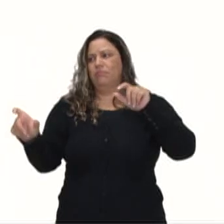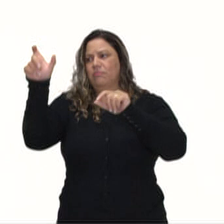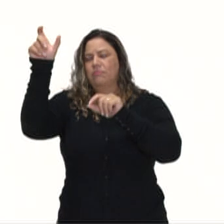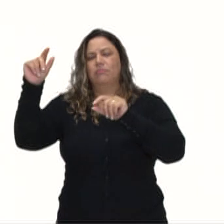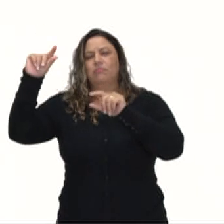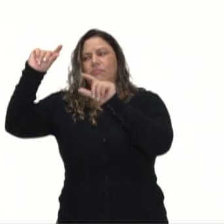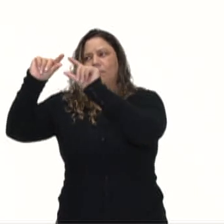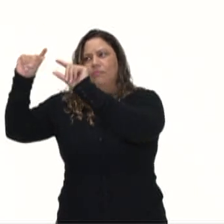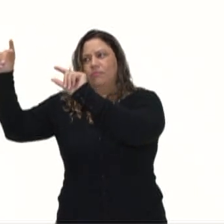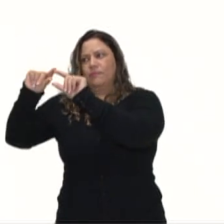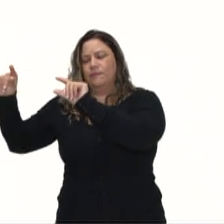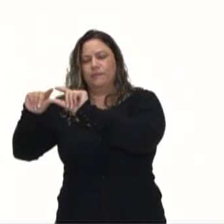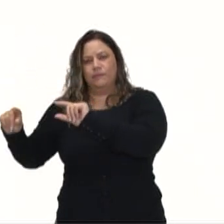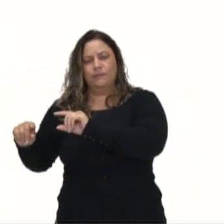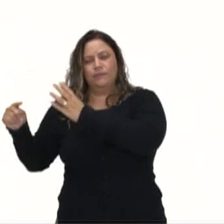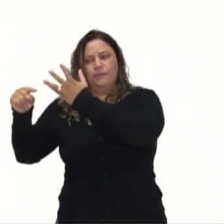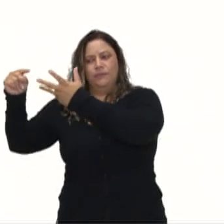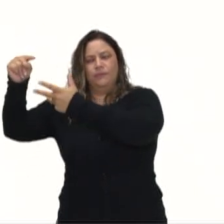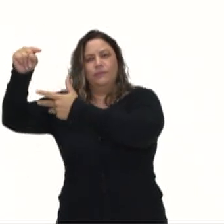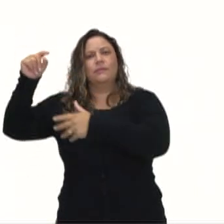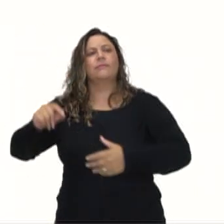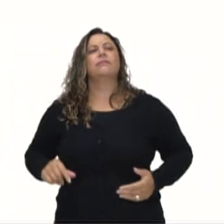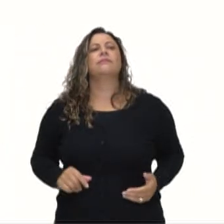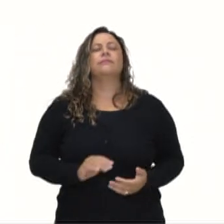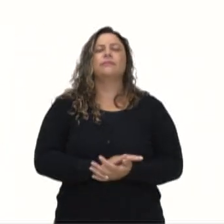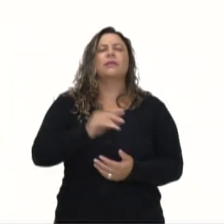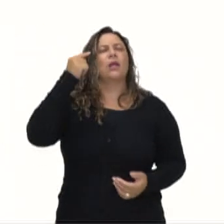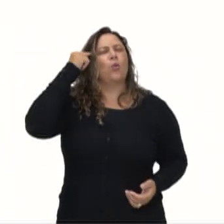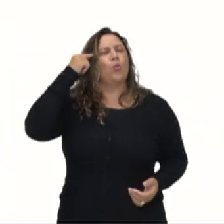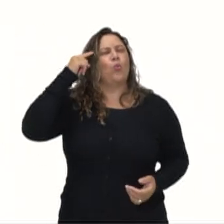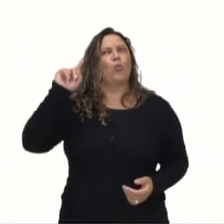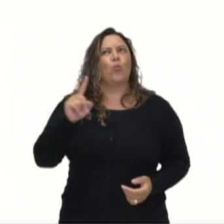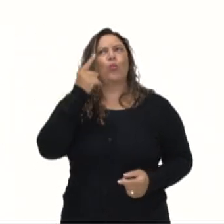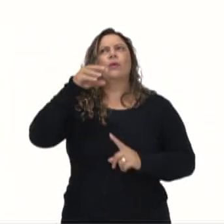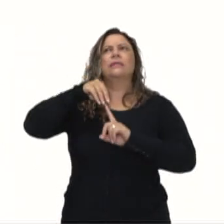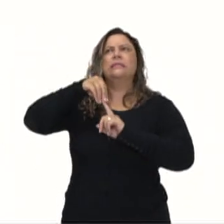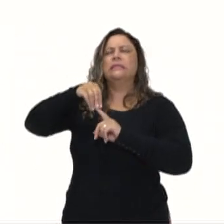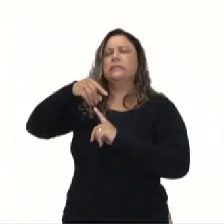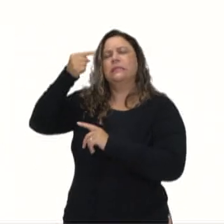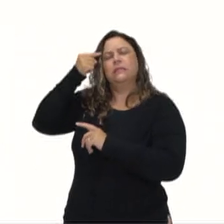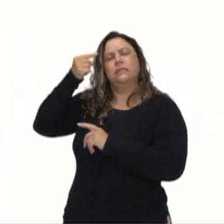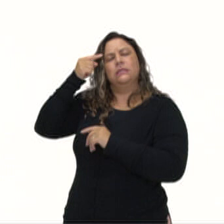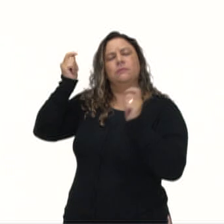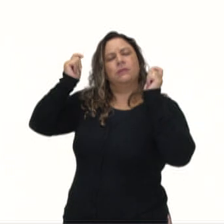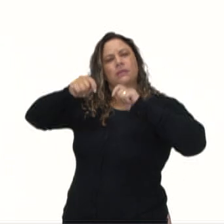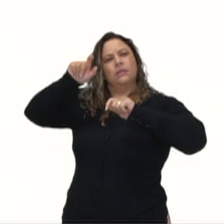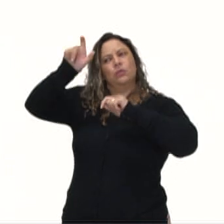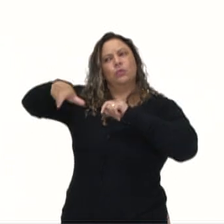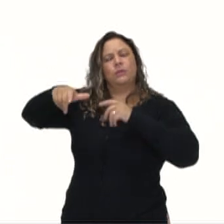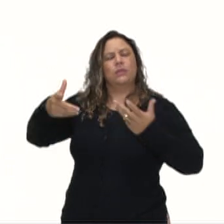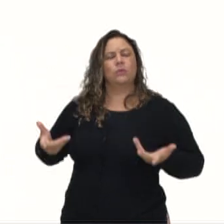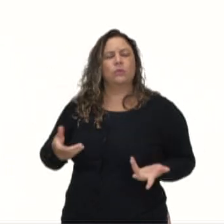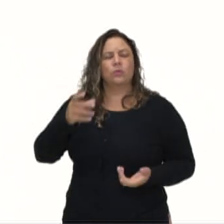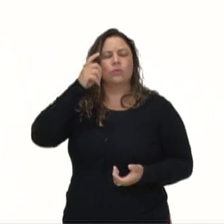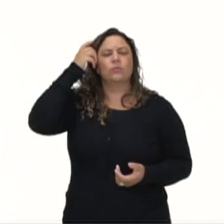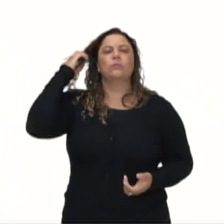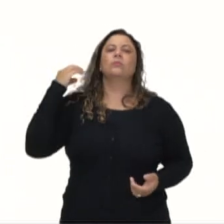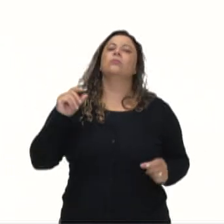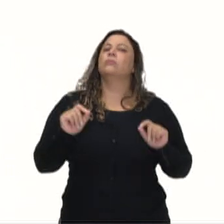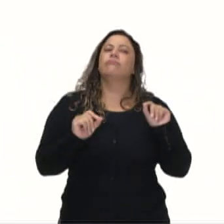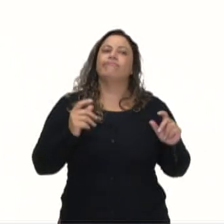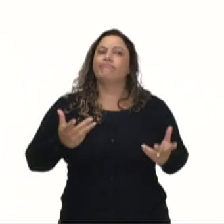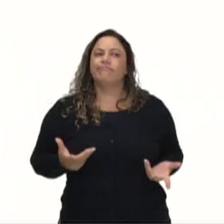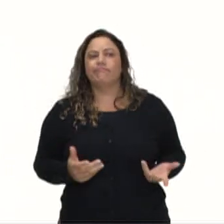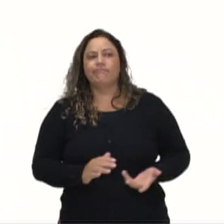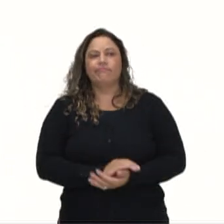is. A única coisa que eu posso pensar sobre isso, ou a única coisa que eu posso achar sobre isso, in